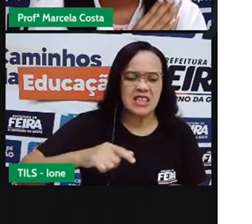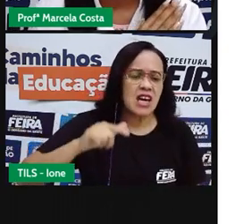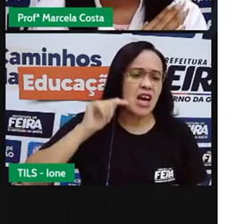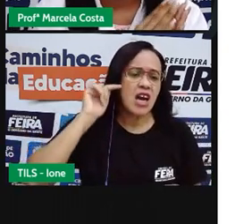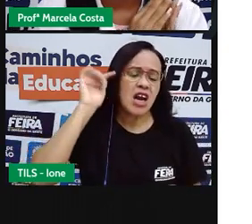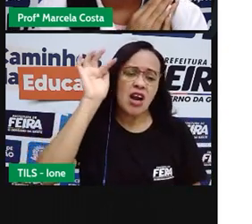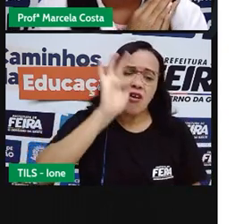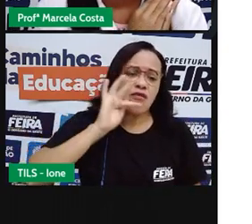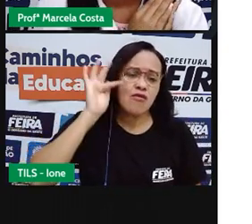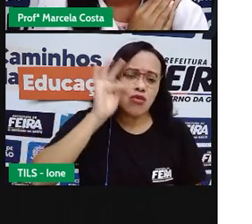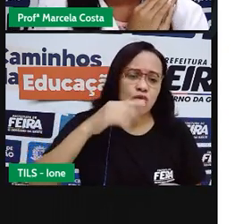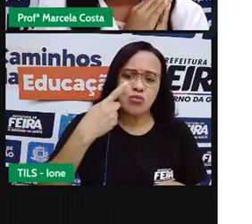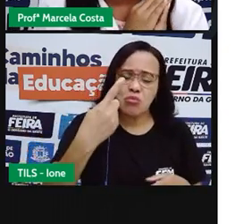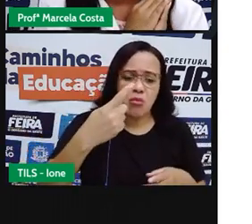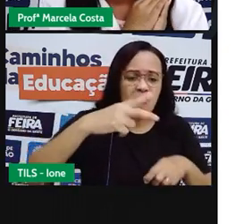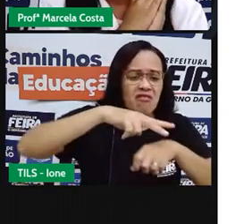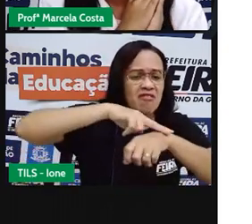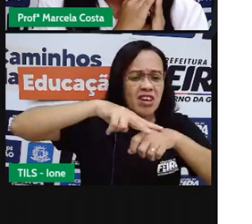Uma cidade